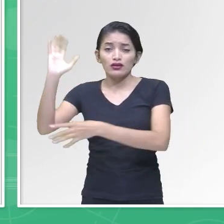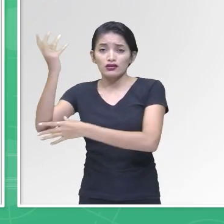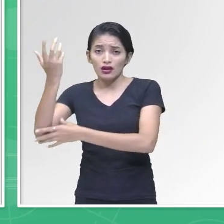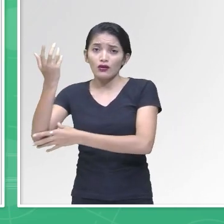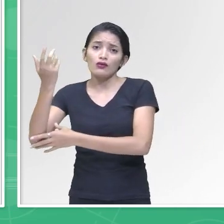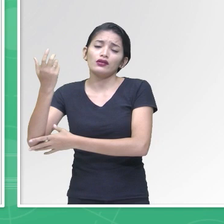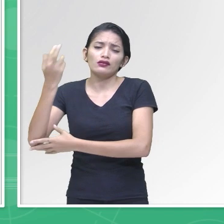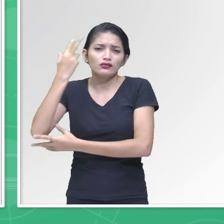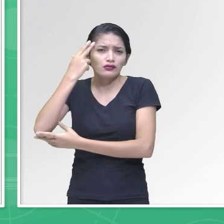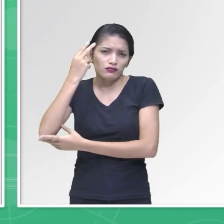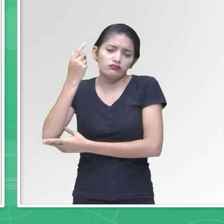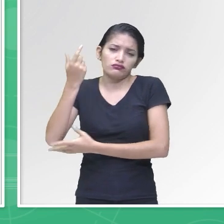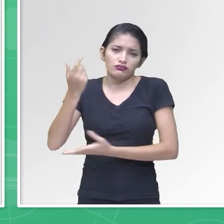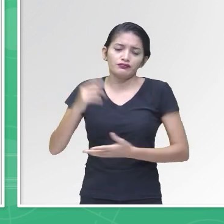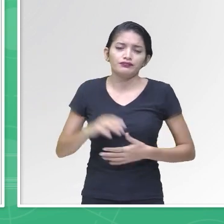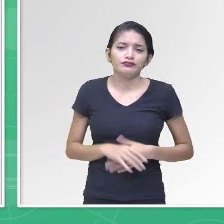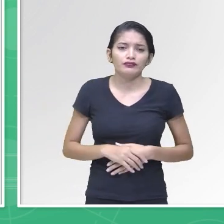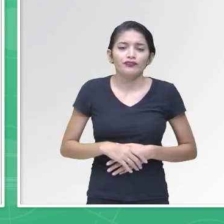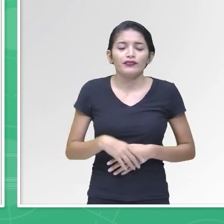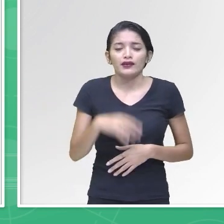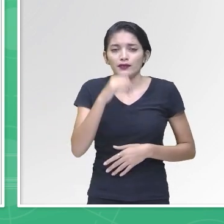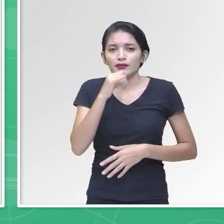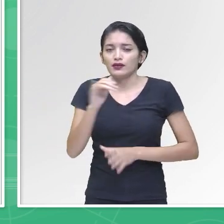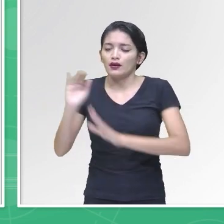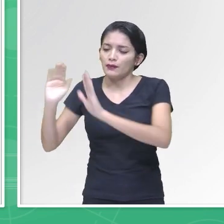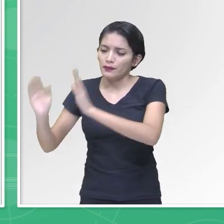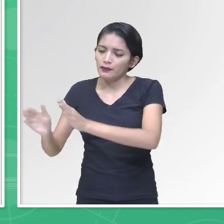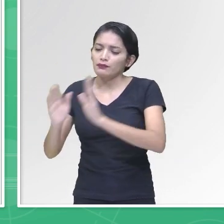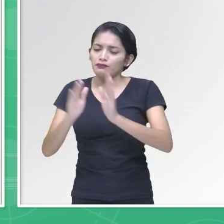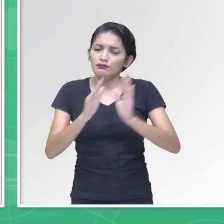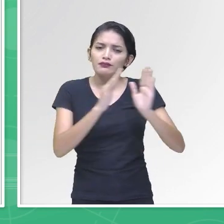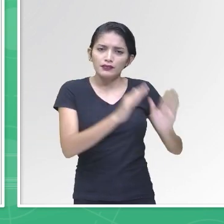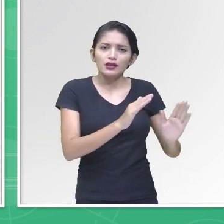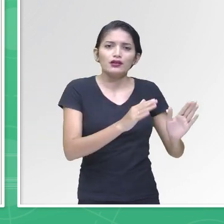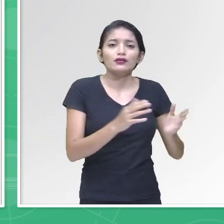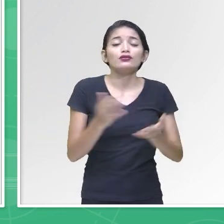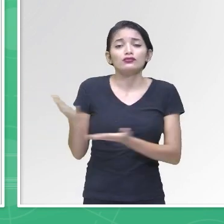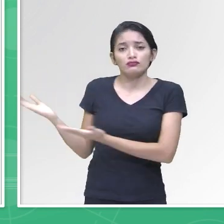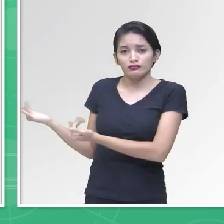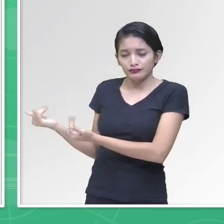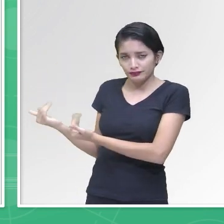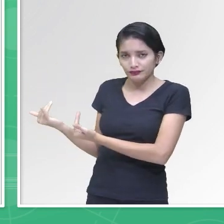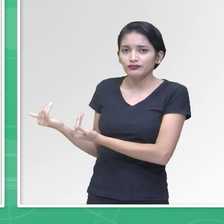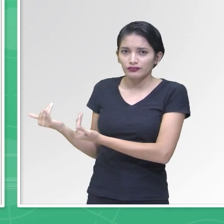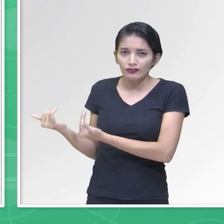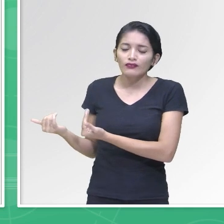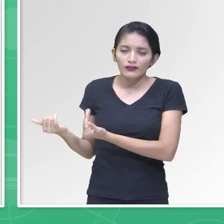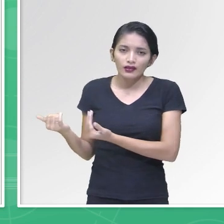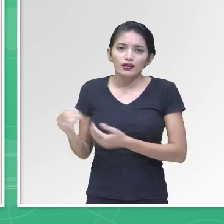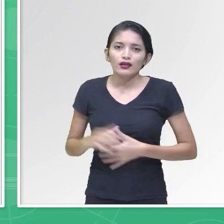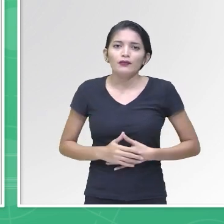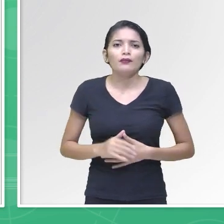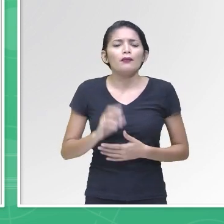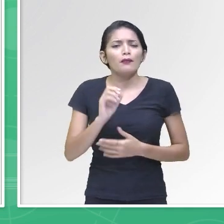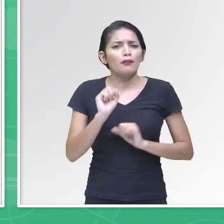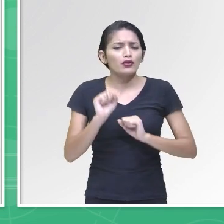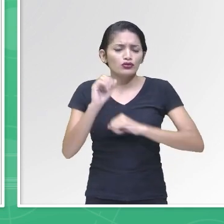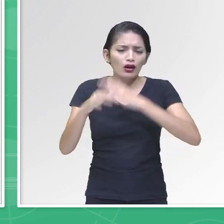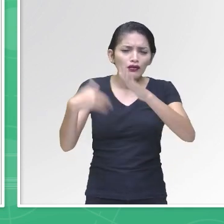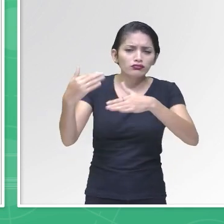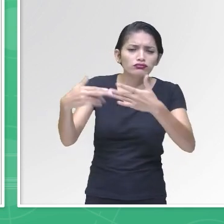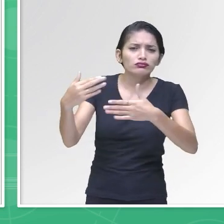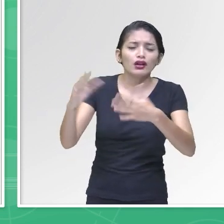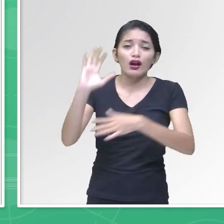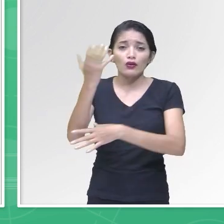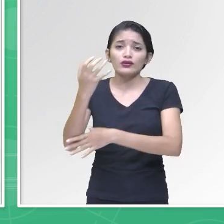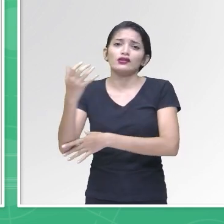mais favorecidos. O período etário compreendido como juventude pode se estender até 30